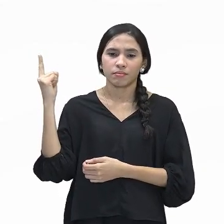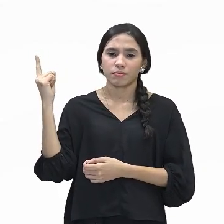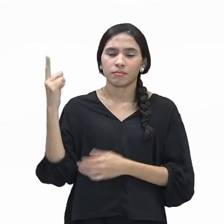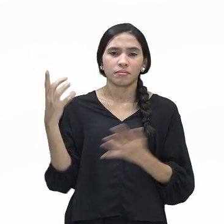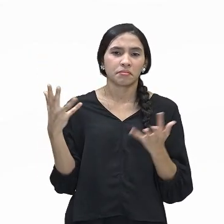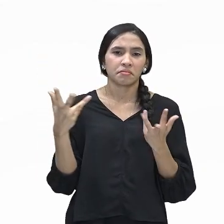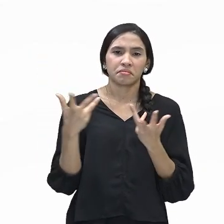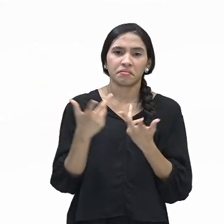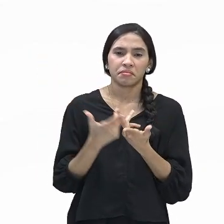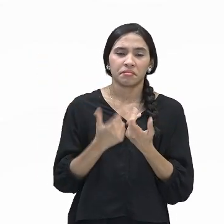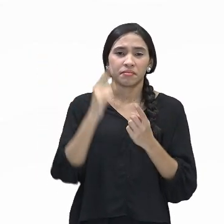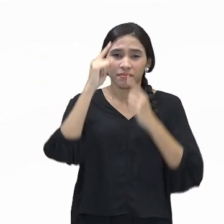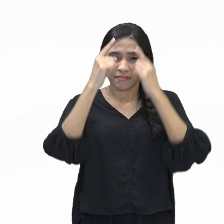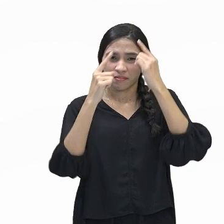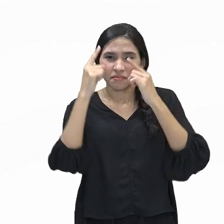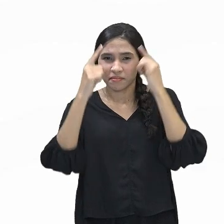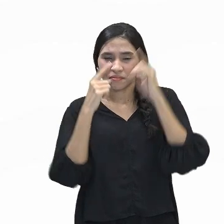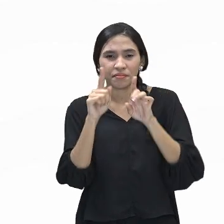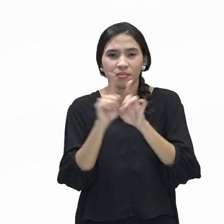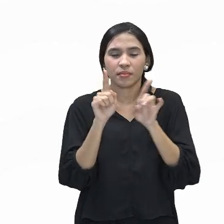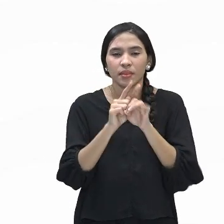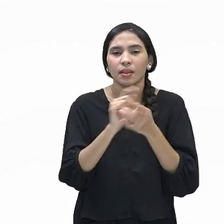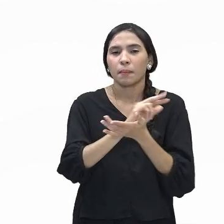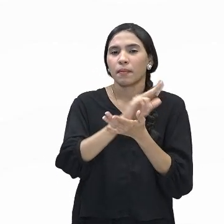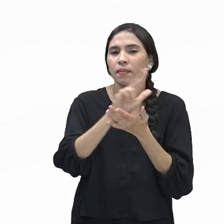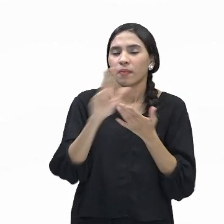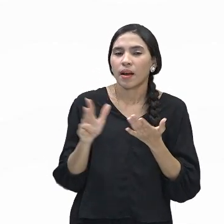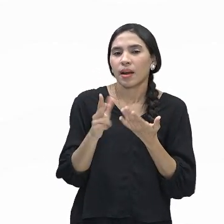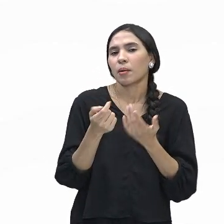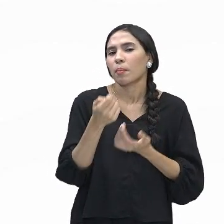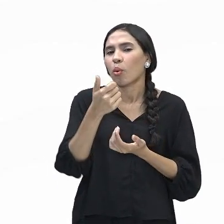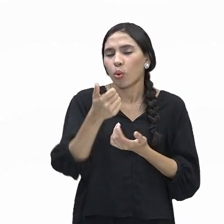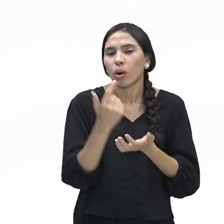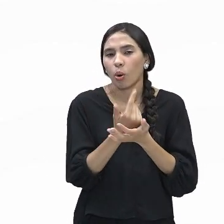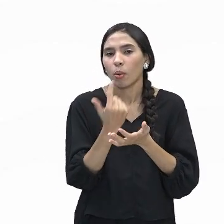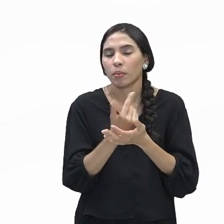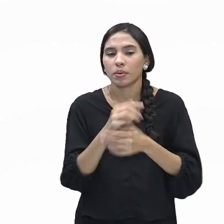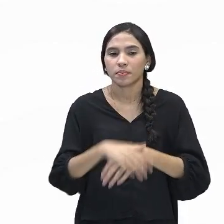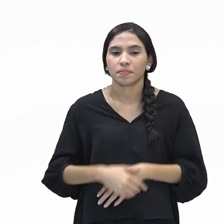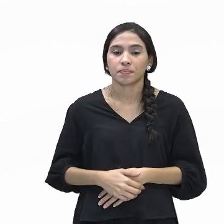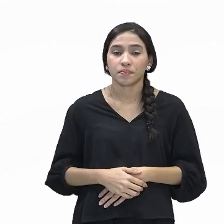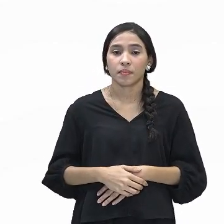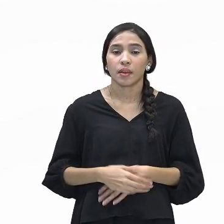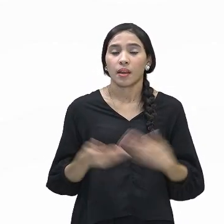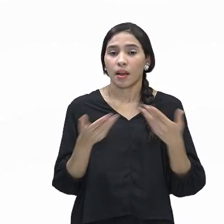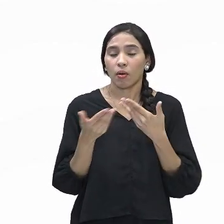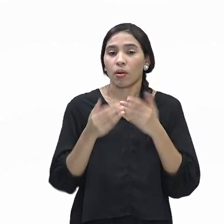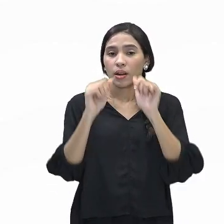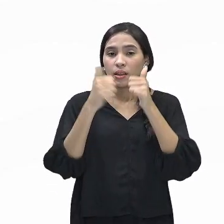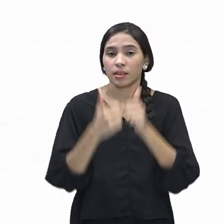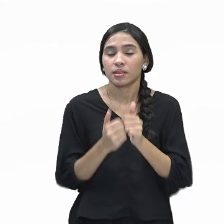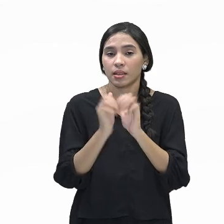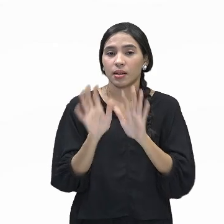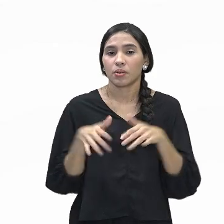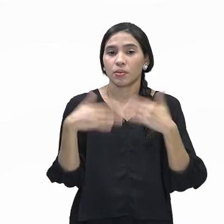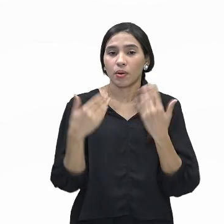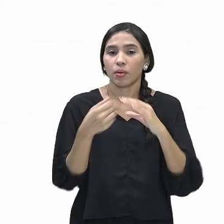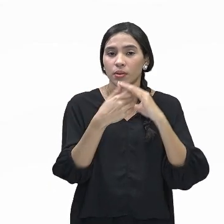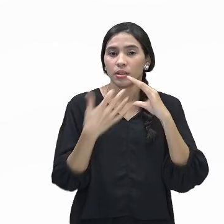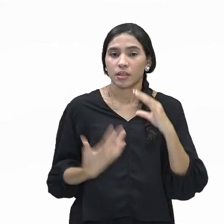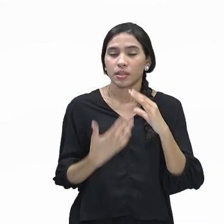ter uma variedade de obras, né? Agora vamos lá verificar quais são